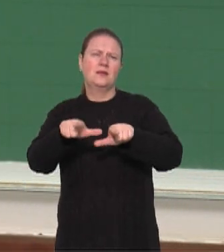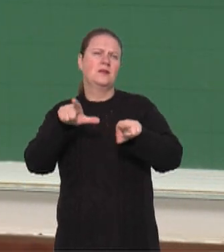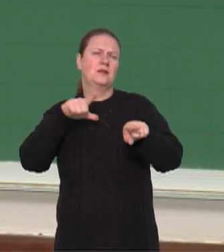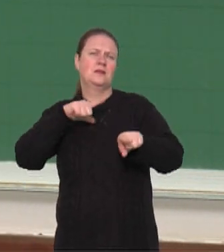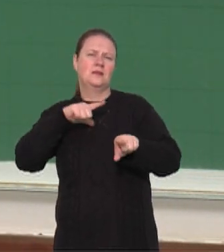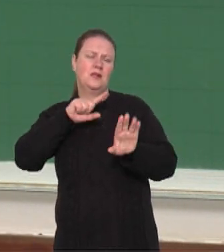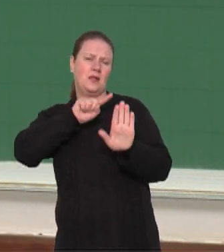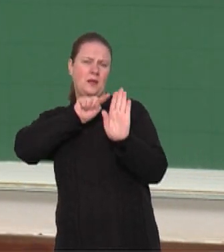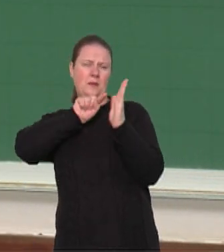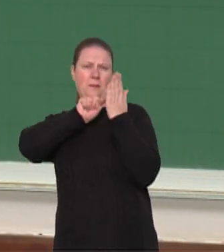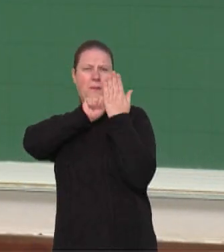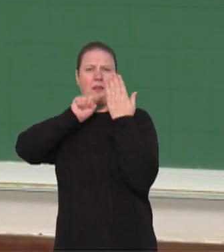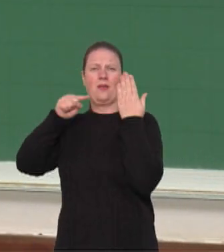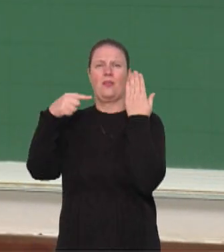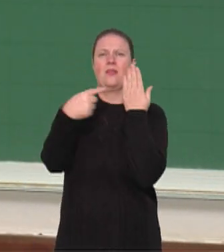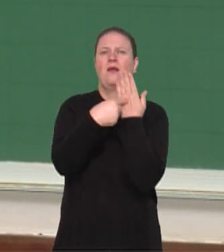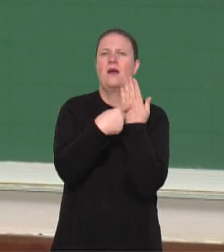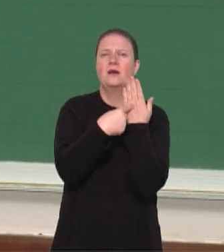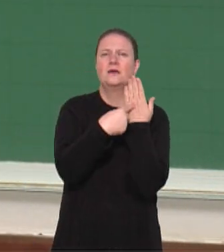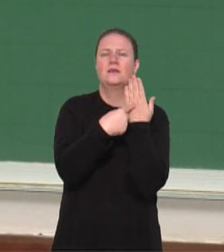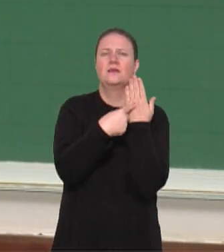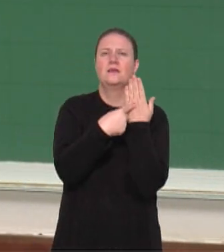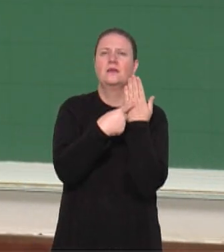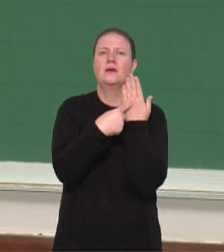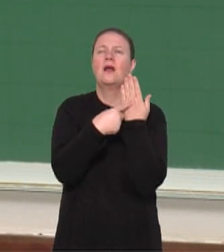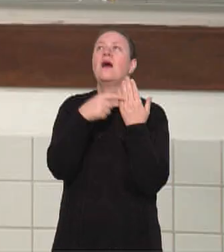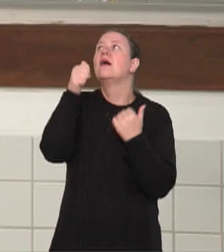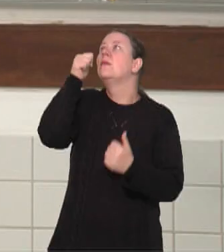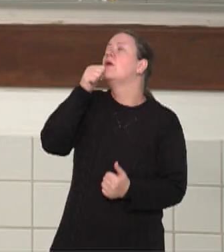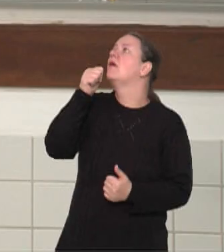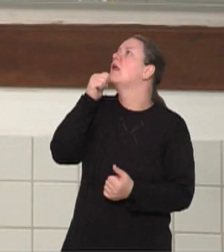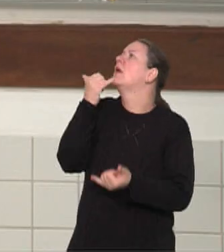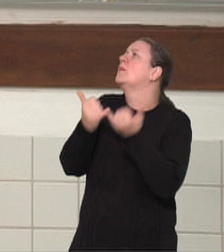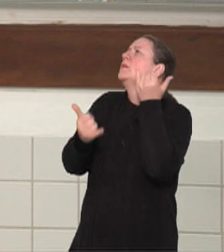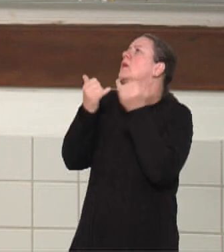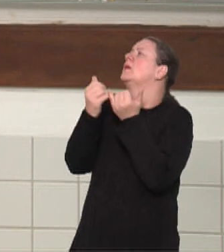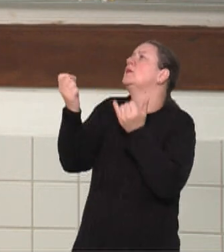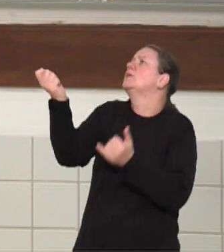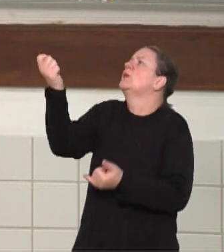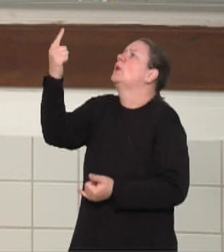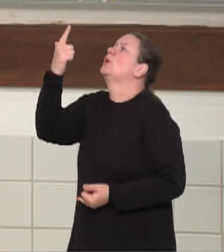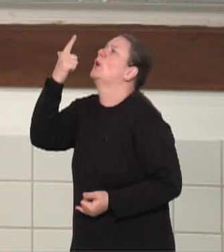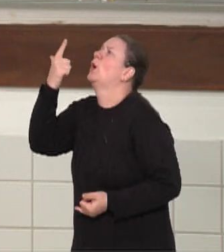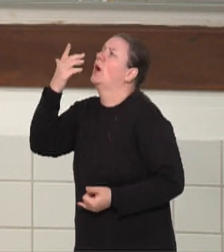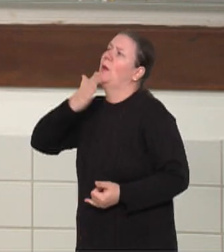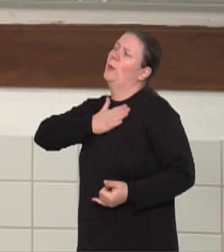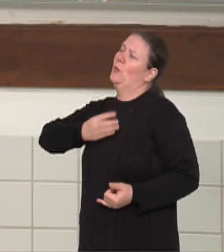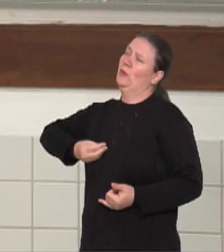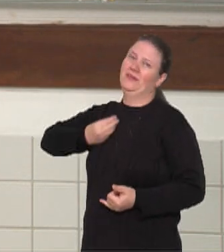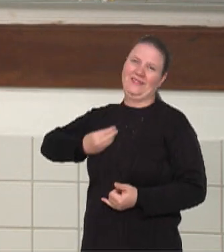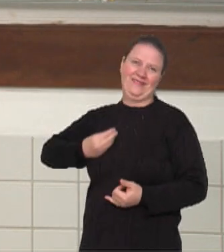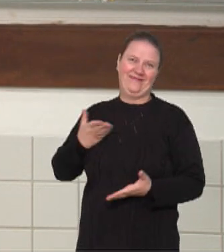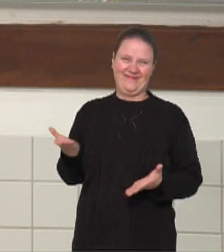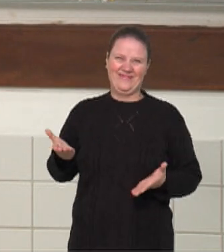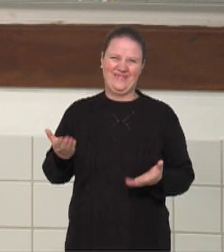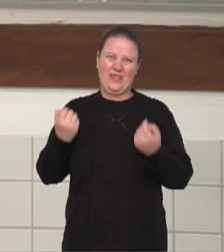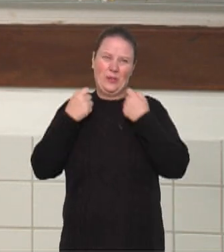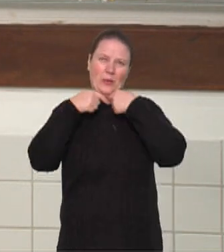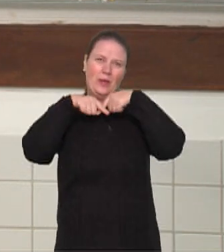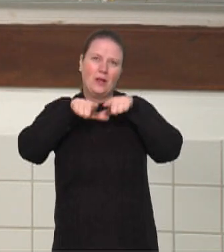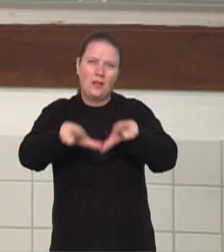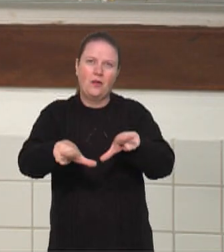diz Julieta é o sol, ele está fazendo uma metáfora, né? Talvez ela ilumine, né, a vida dele, enfim, é uma linguagem